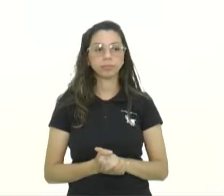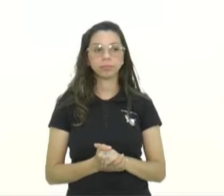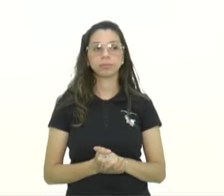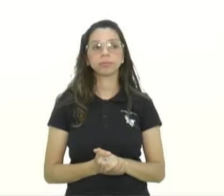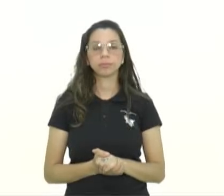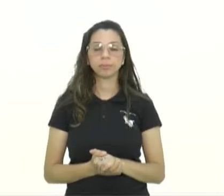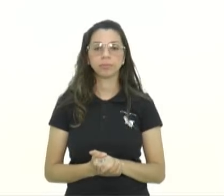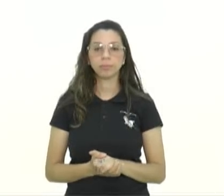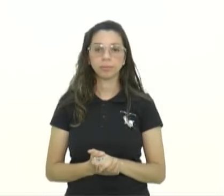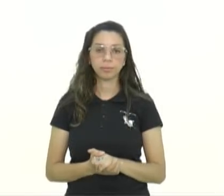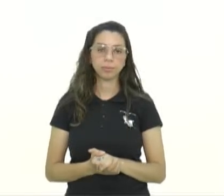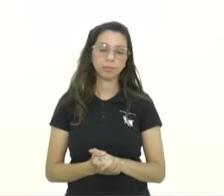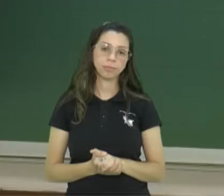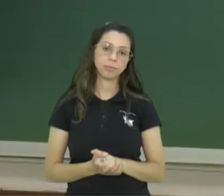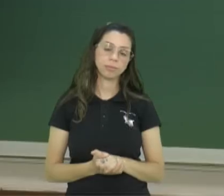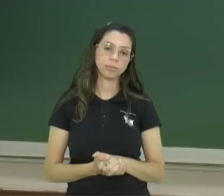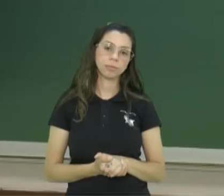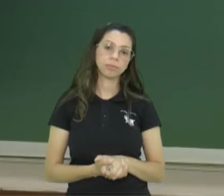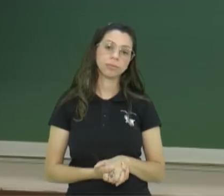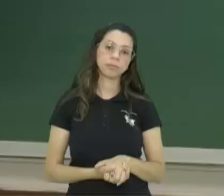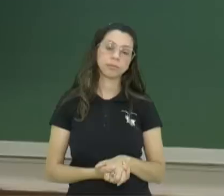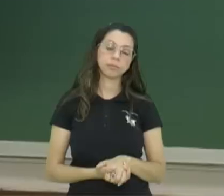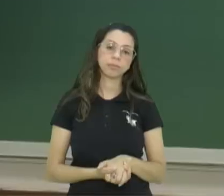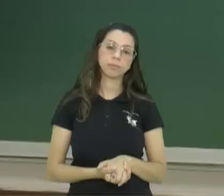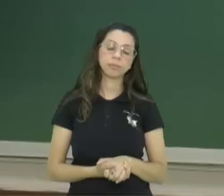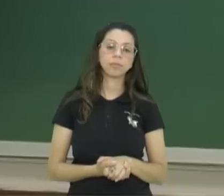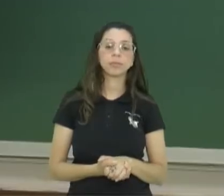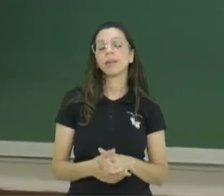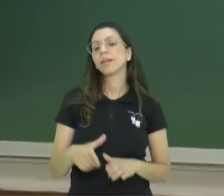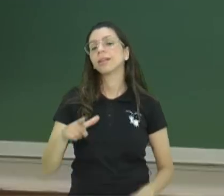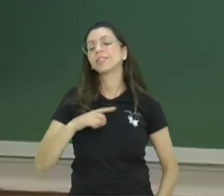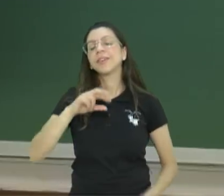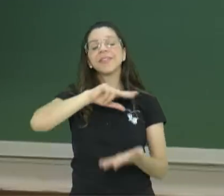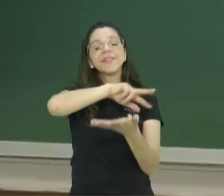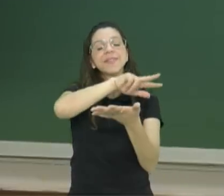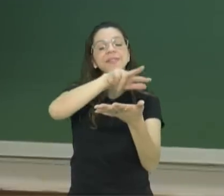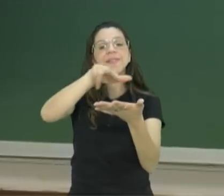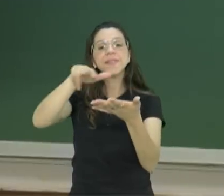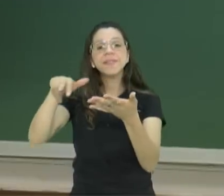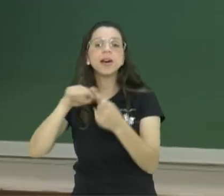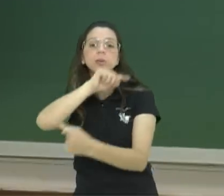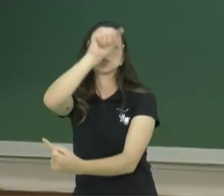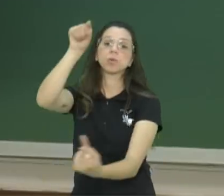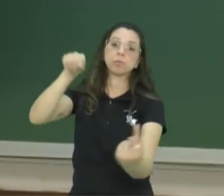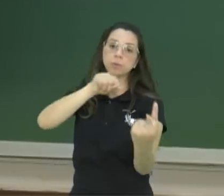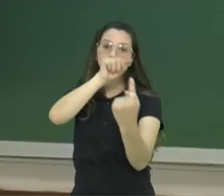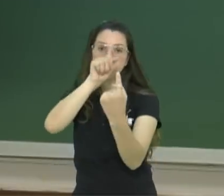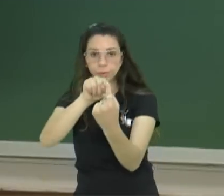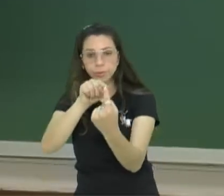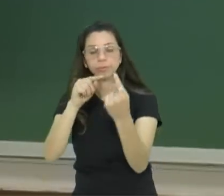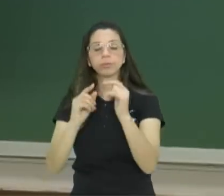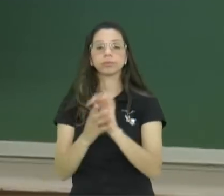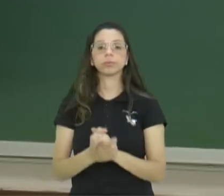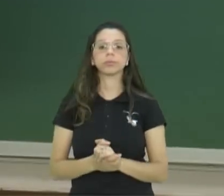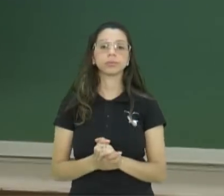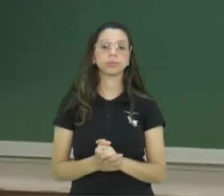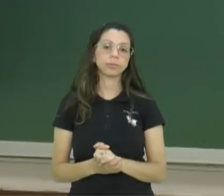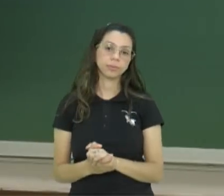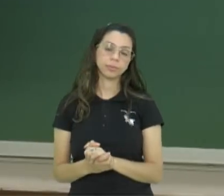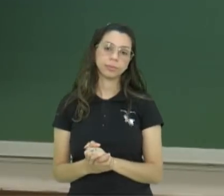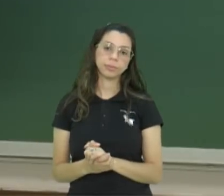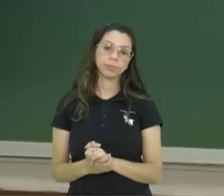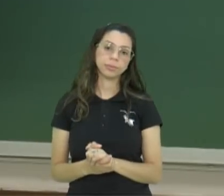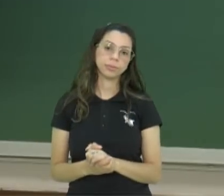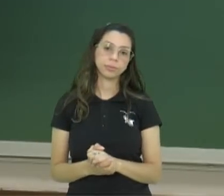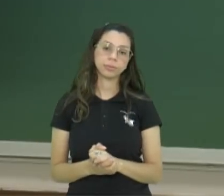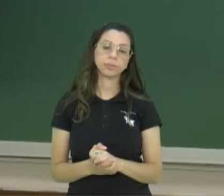He had a lot of dreams. Ele tinha muitos sonhos. He delivered a speech known as I have a